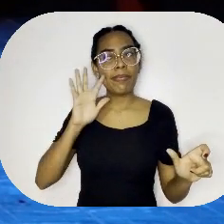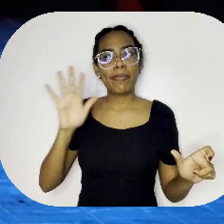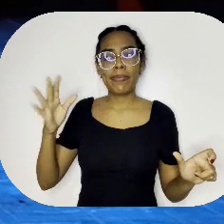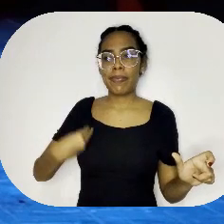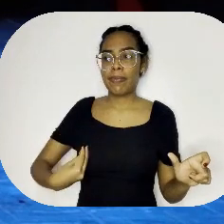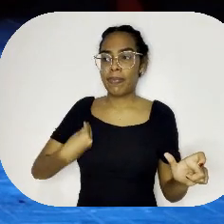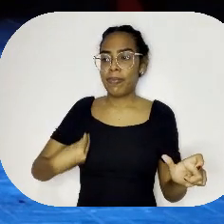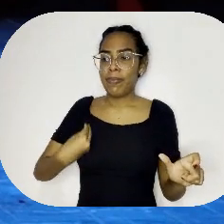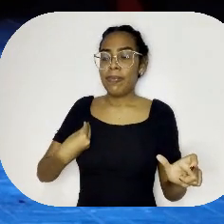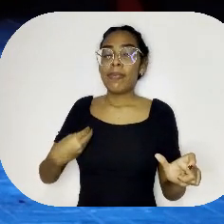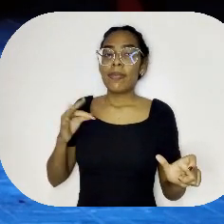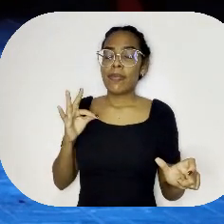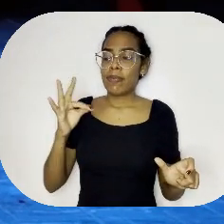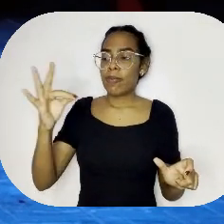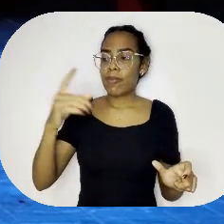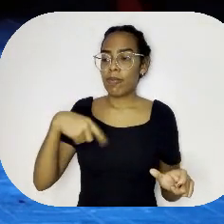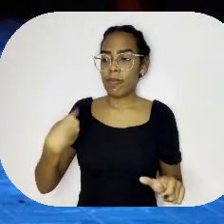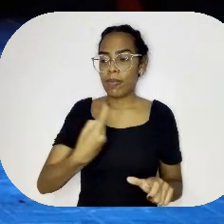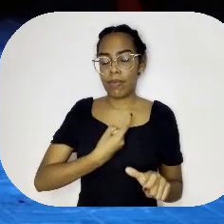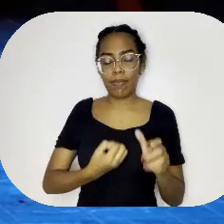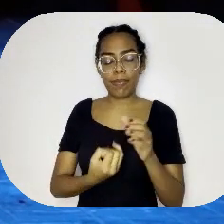futura, nós te criaremos!